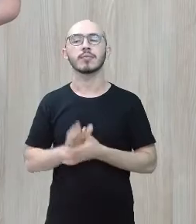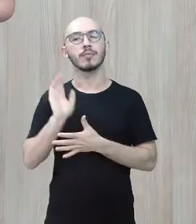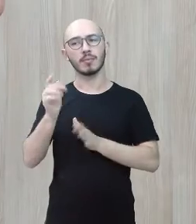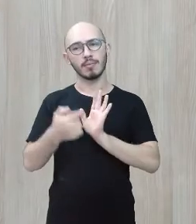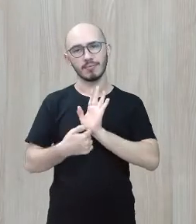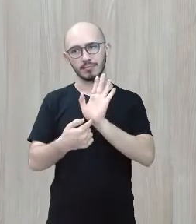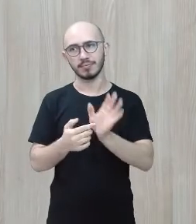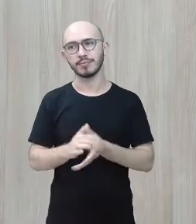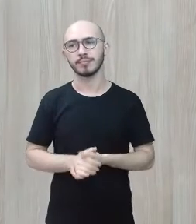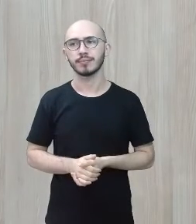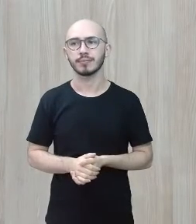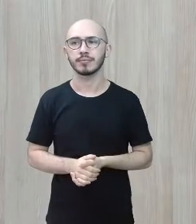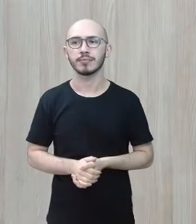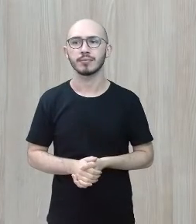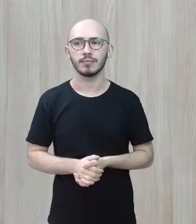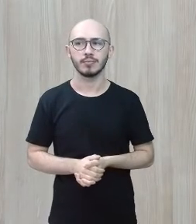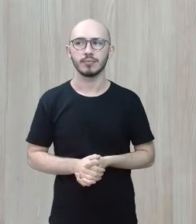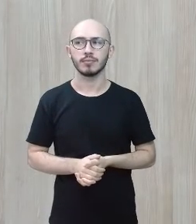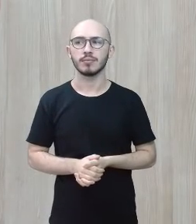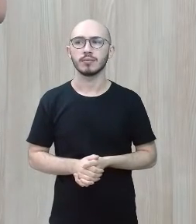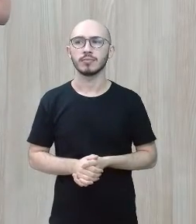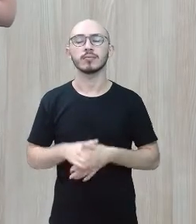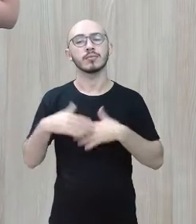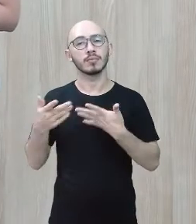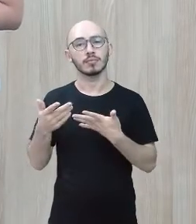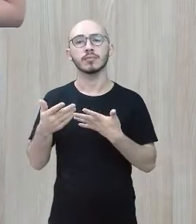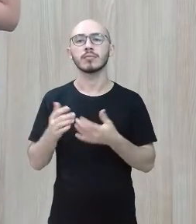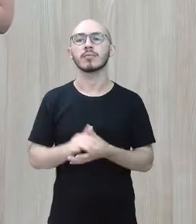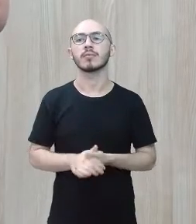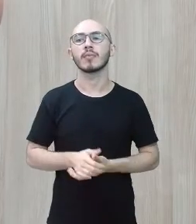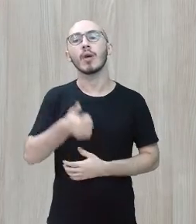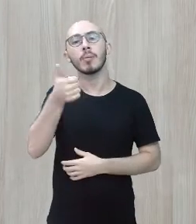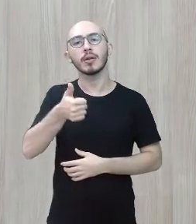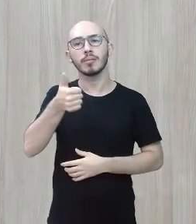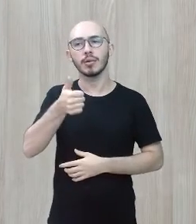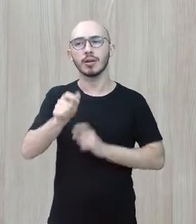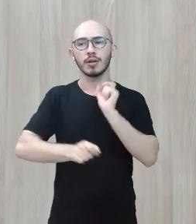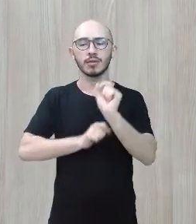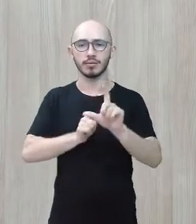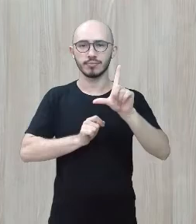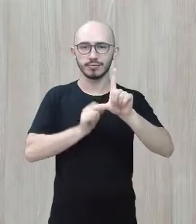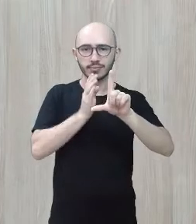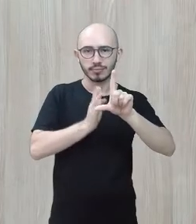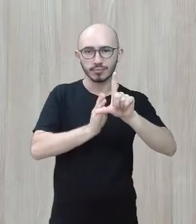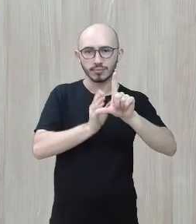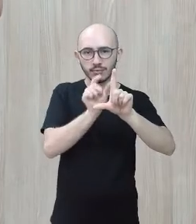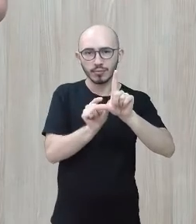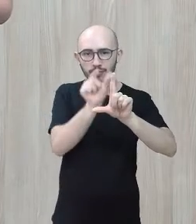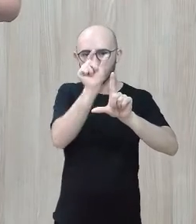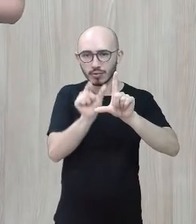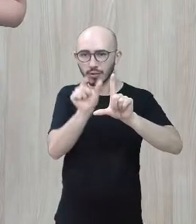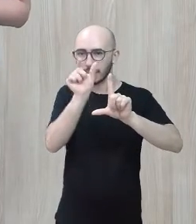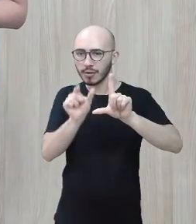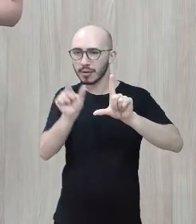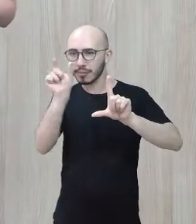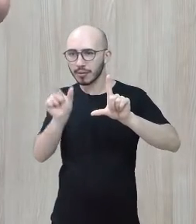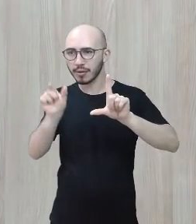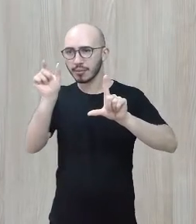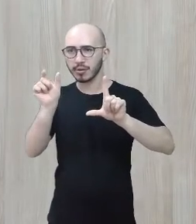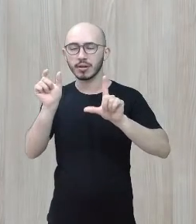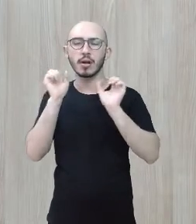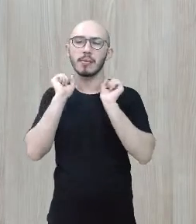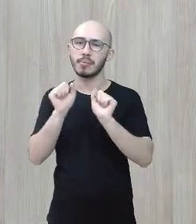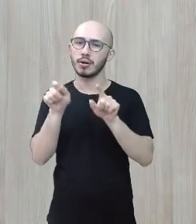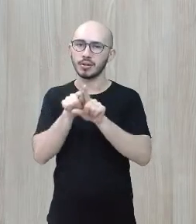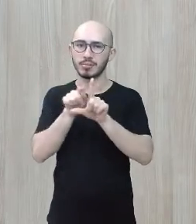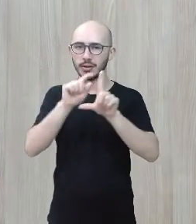expressas nesse gráfico, né? O gráfico que está sendo apresentado ali inicialmente é um gráfico de coluna, né, que a gente está observando, mas também essa coluna poderia